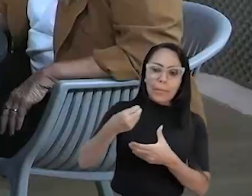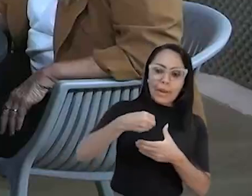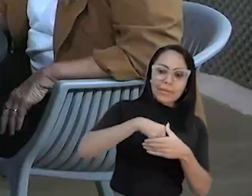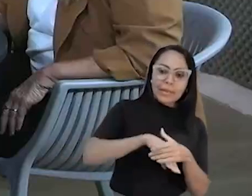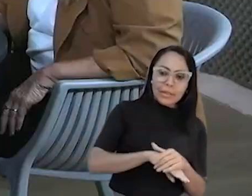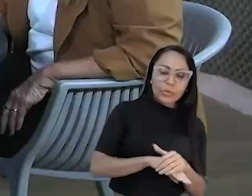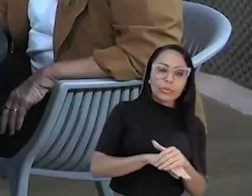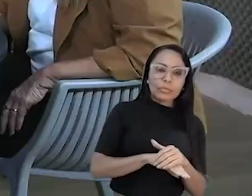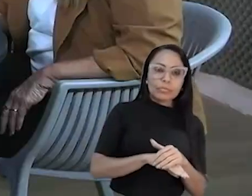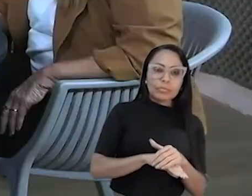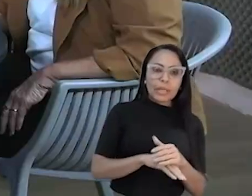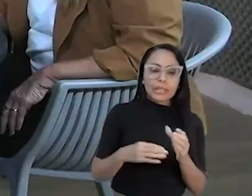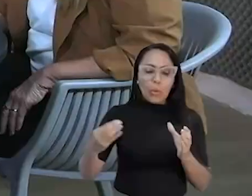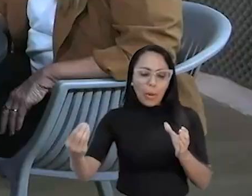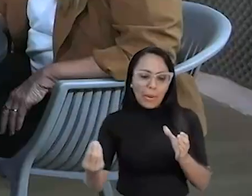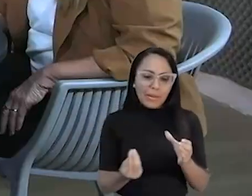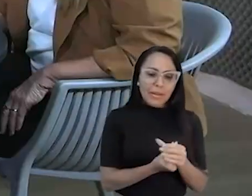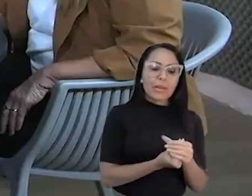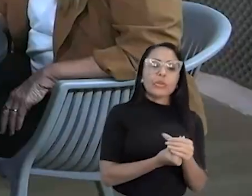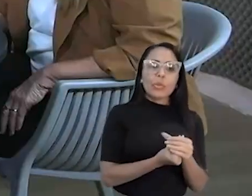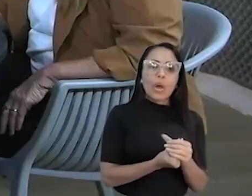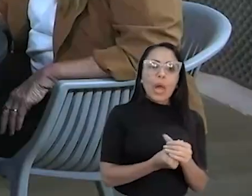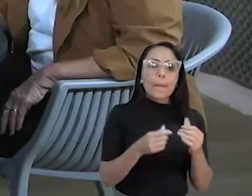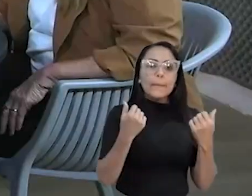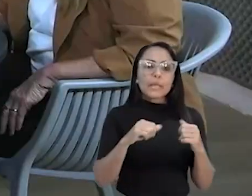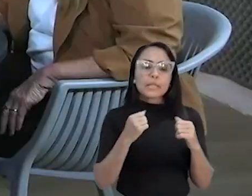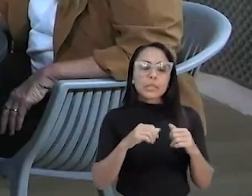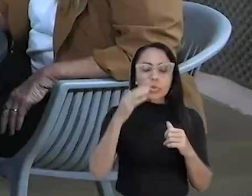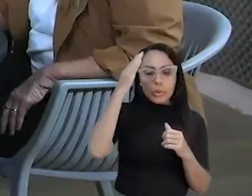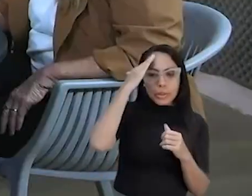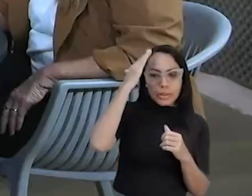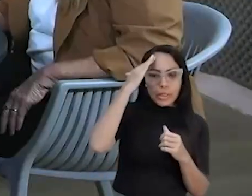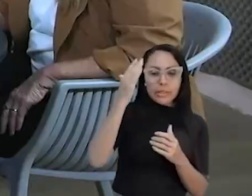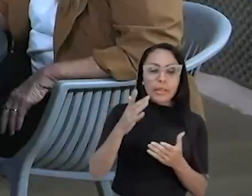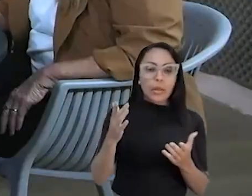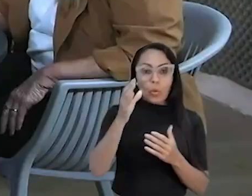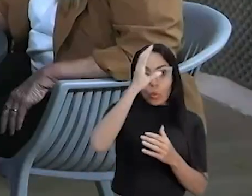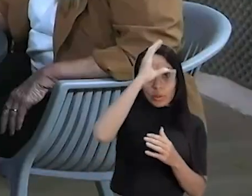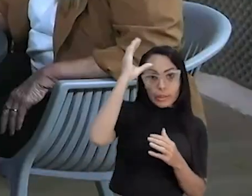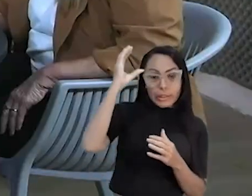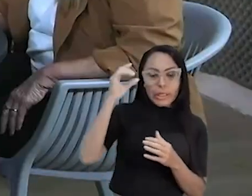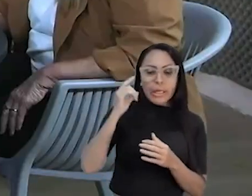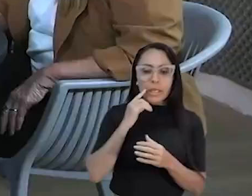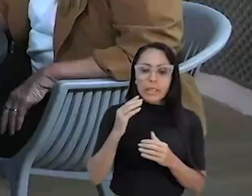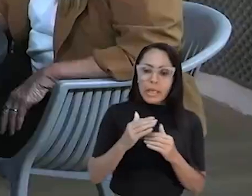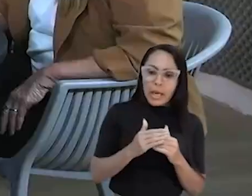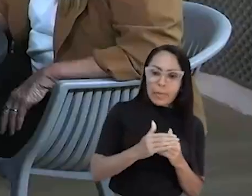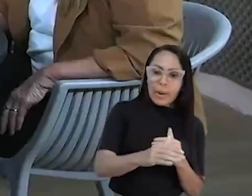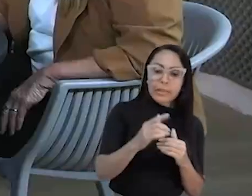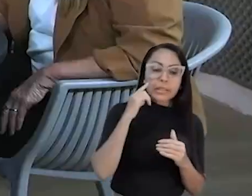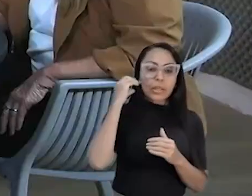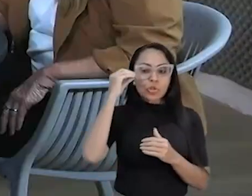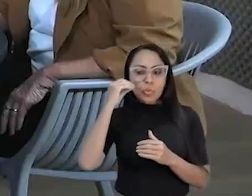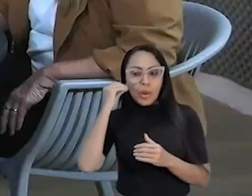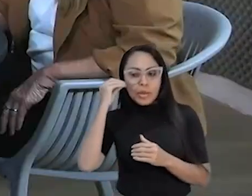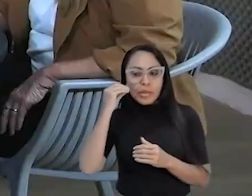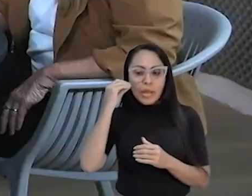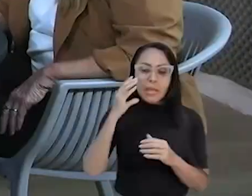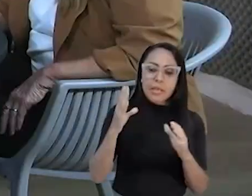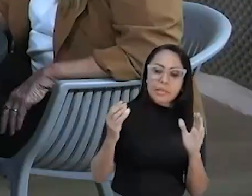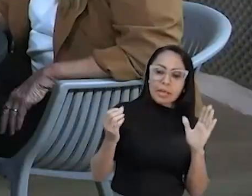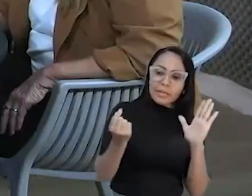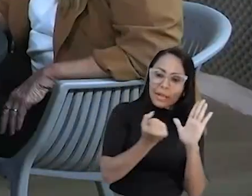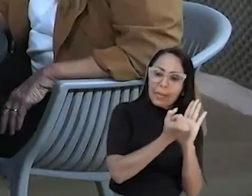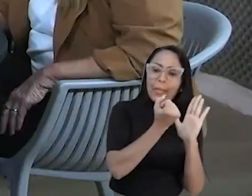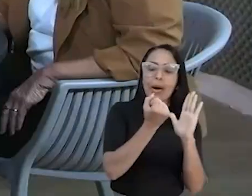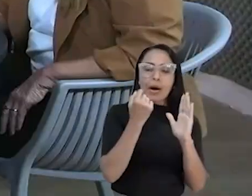fora para dentro. Ou seja, eu preciso entender a necessidade do cliente e a partir da necessidade dele, da experiência que a marca dele quer